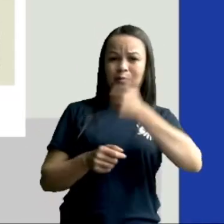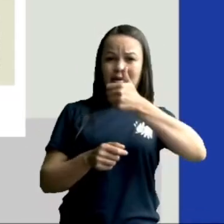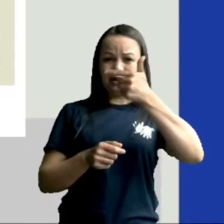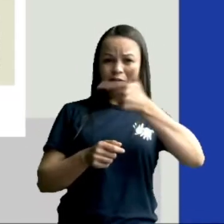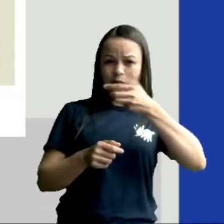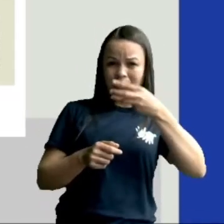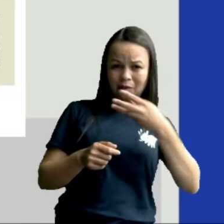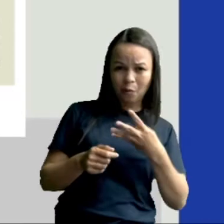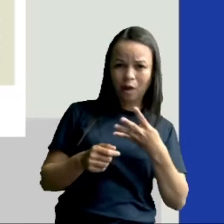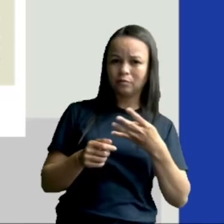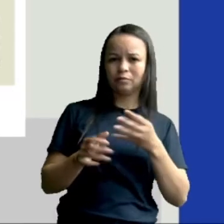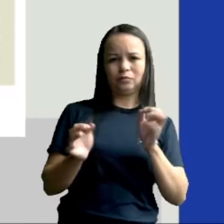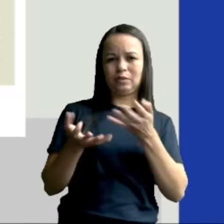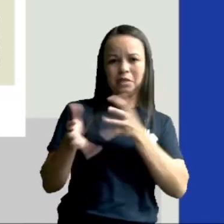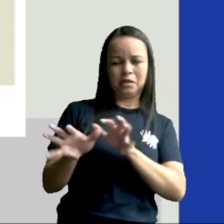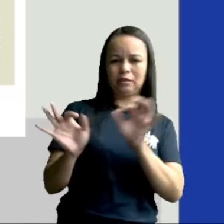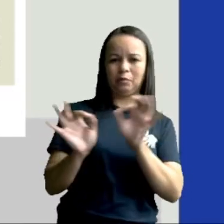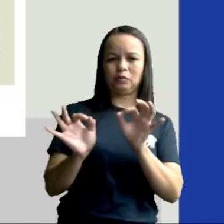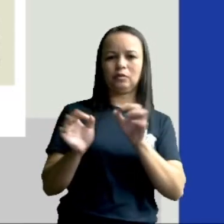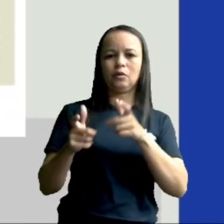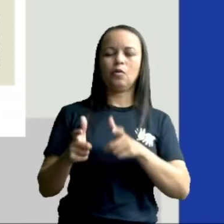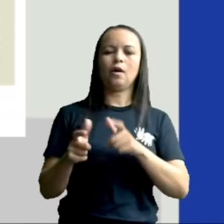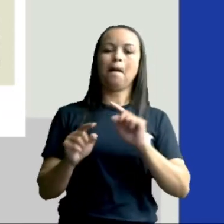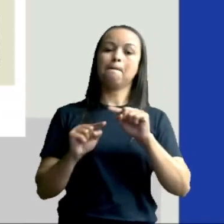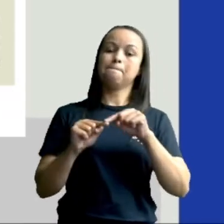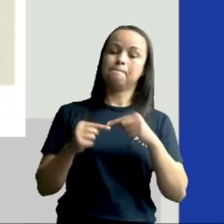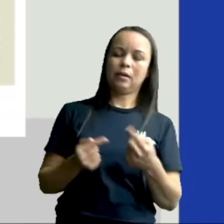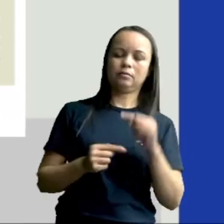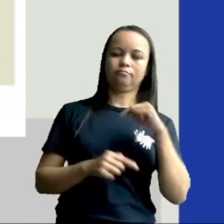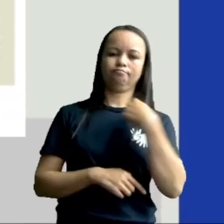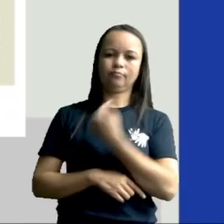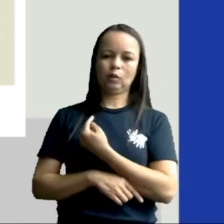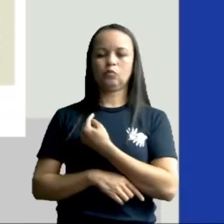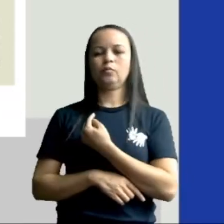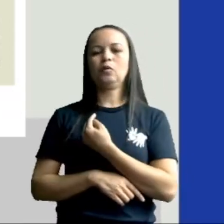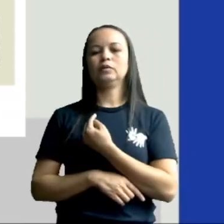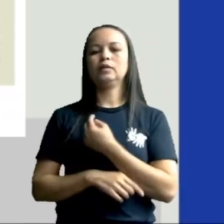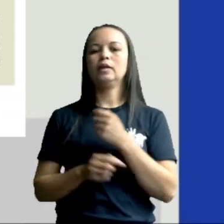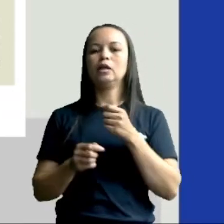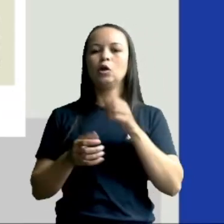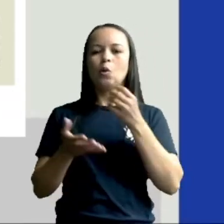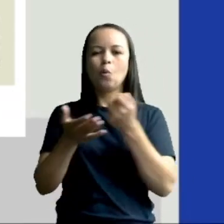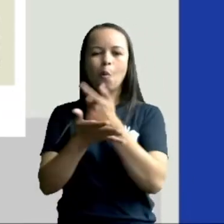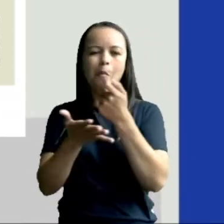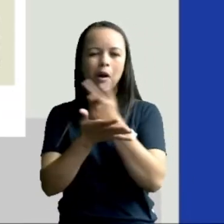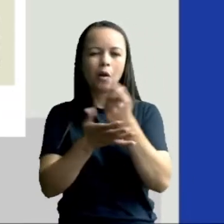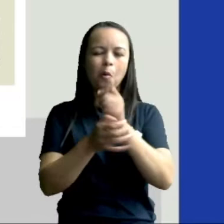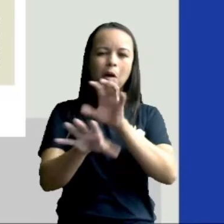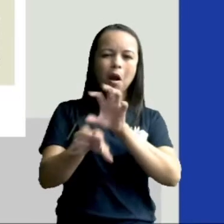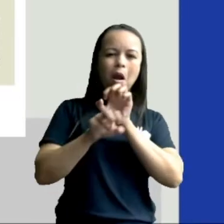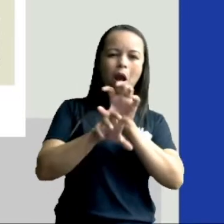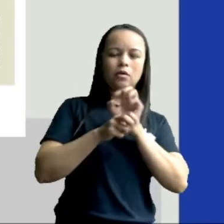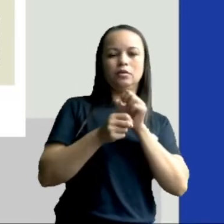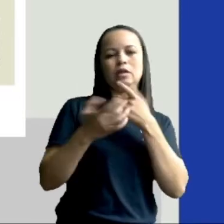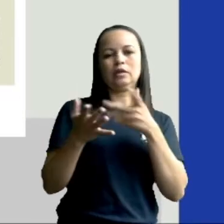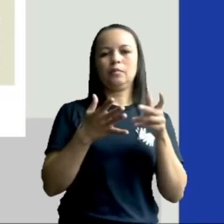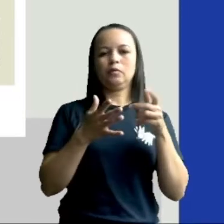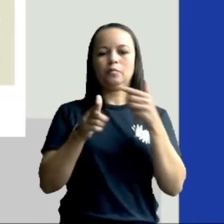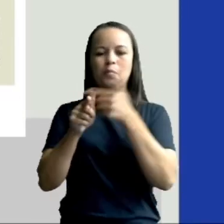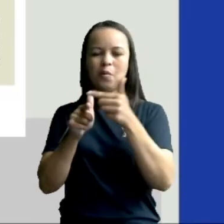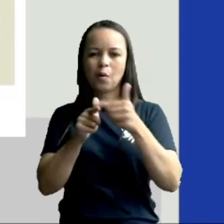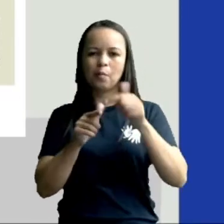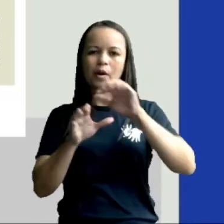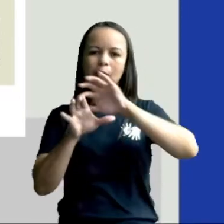posição nenhuma. Mas a gente não pode consumir de uma forma que venha prejudicar o meio